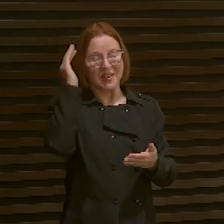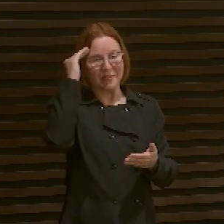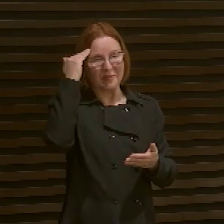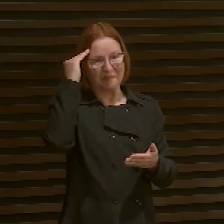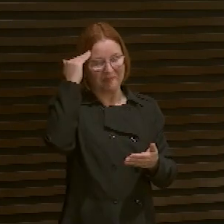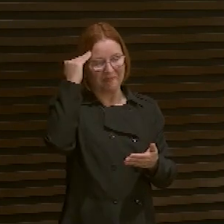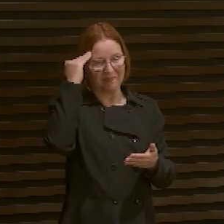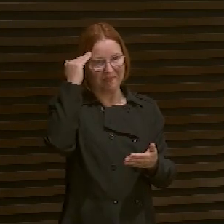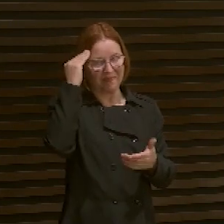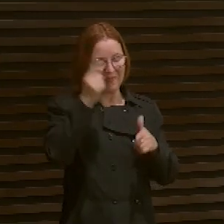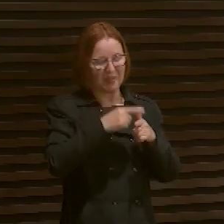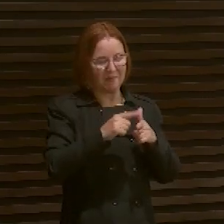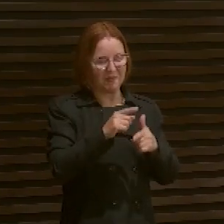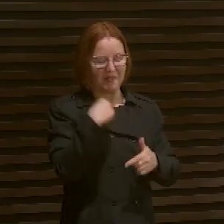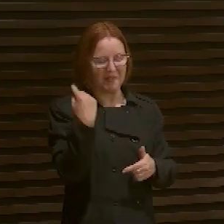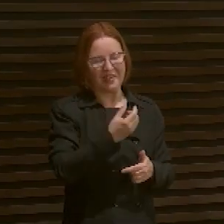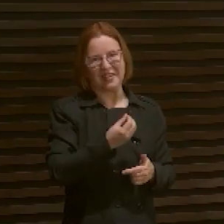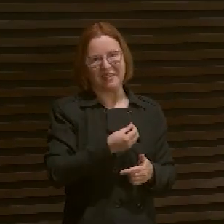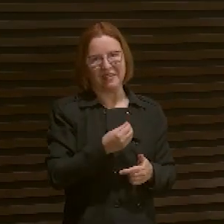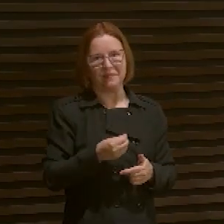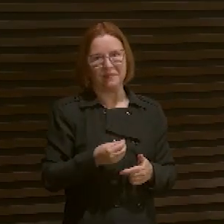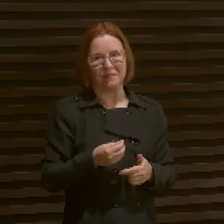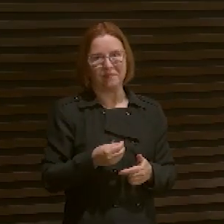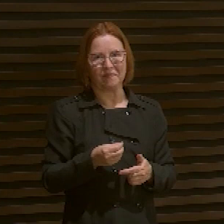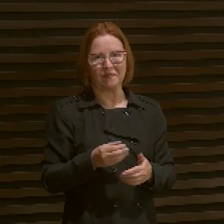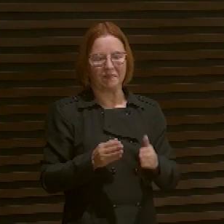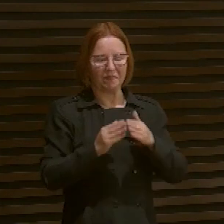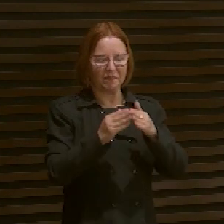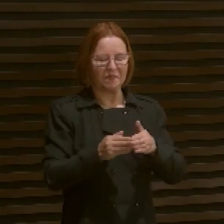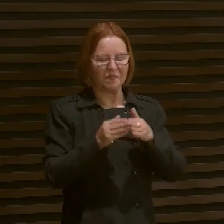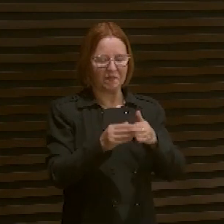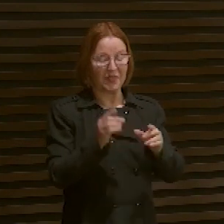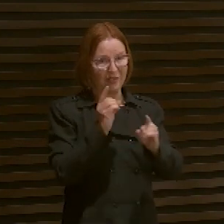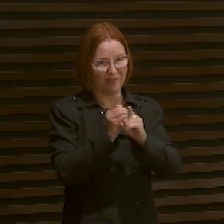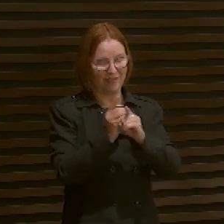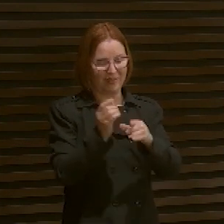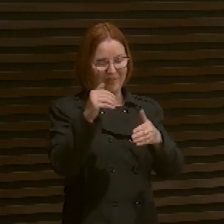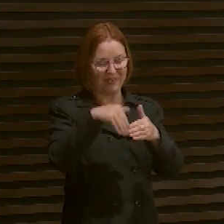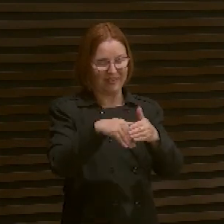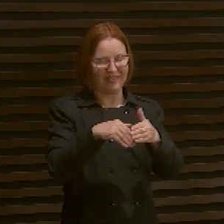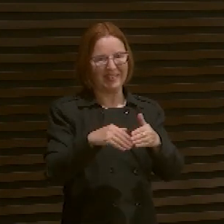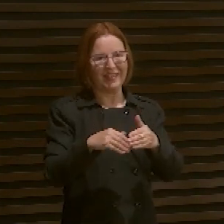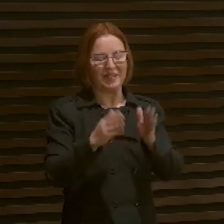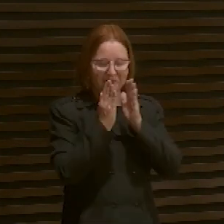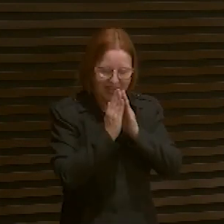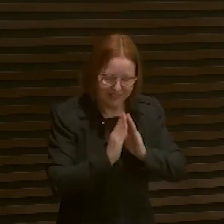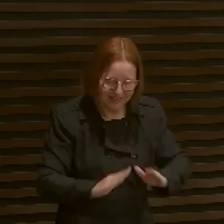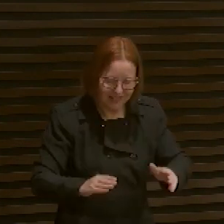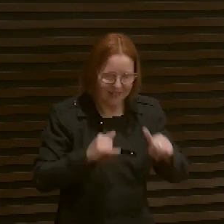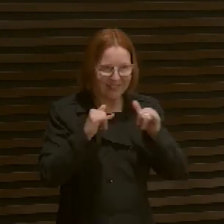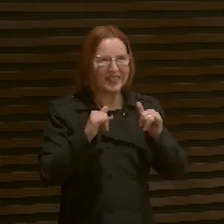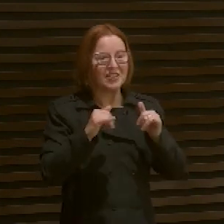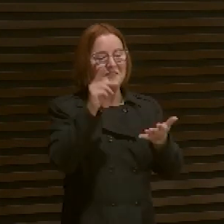vidas. Diz assim: os que estavam no barco o adoraram, dizendo: verdadeiramente és Filho